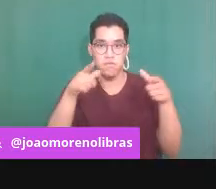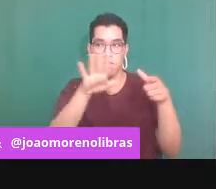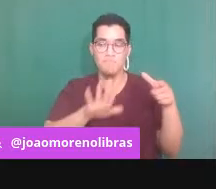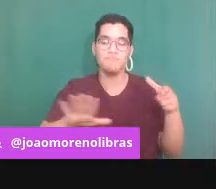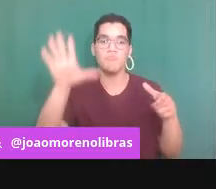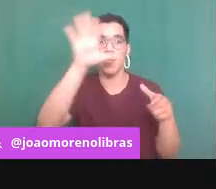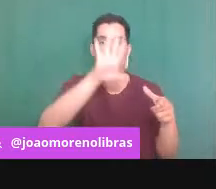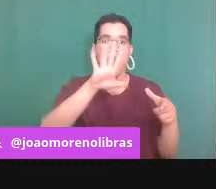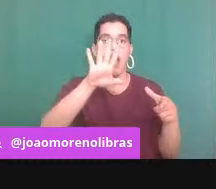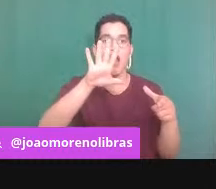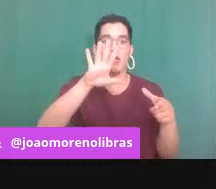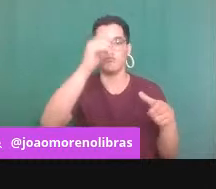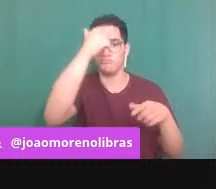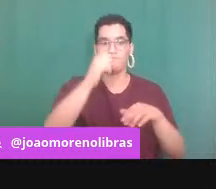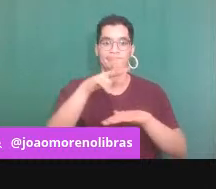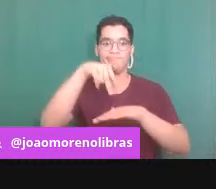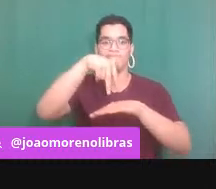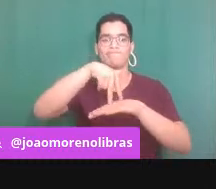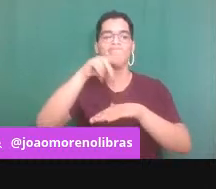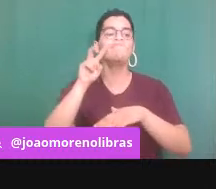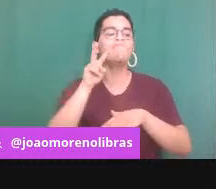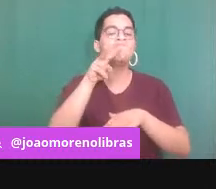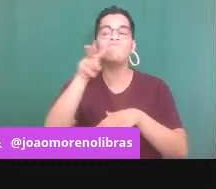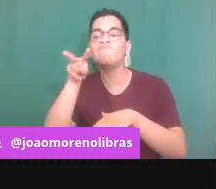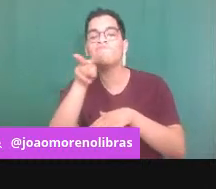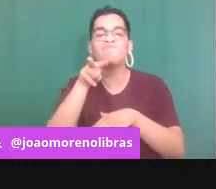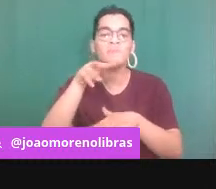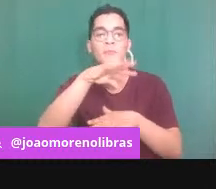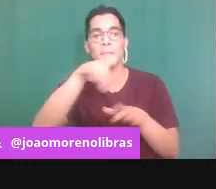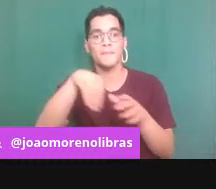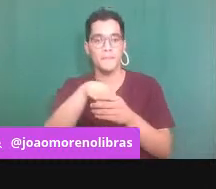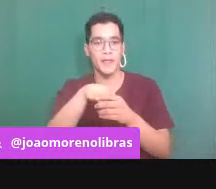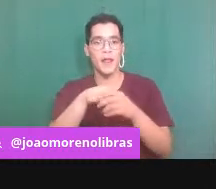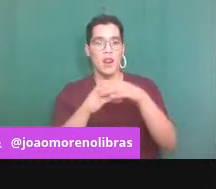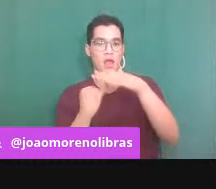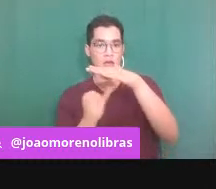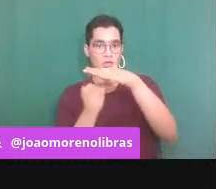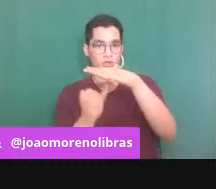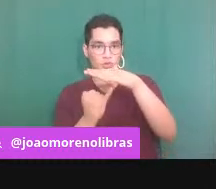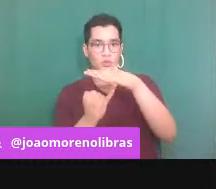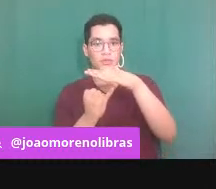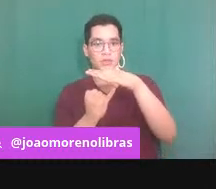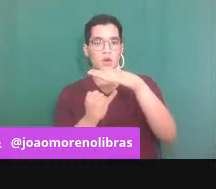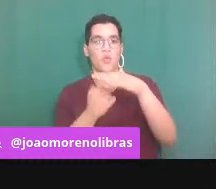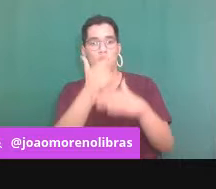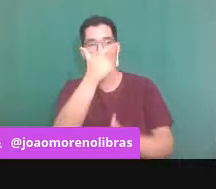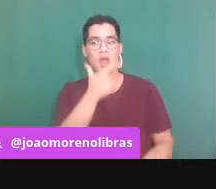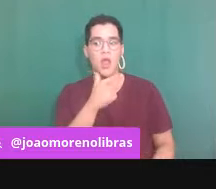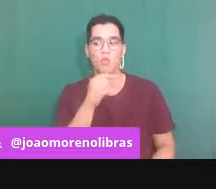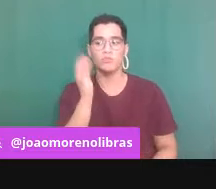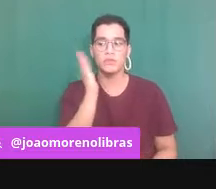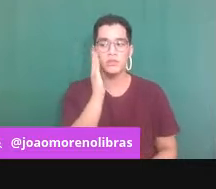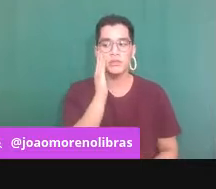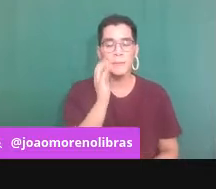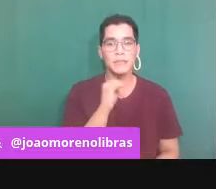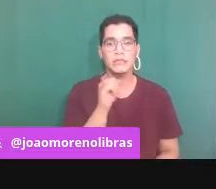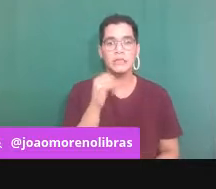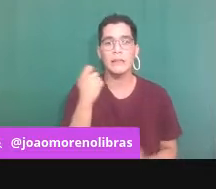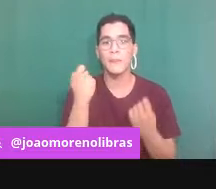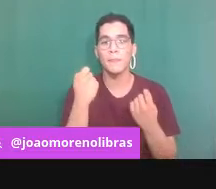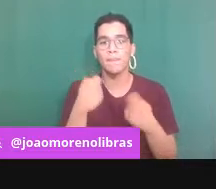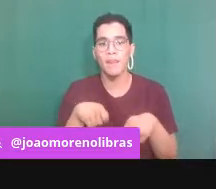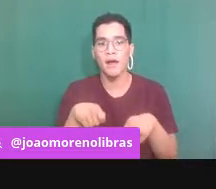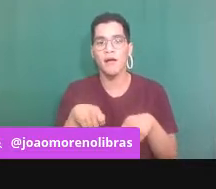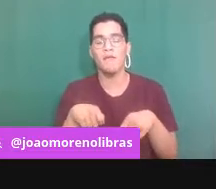E eu queria ver se realmente a gente conseguia encontrar na linguística textual alguns princípios orientadores